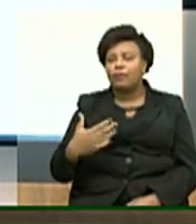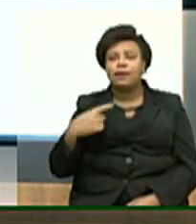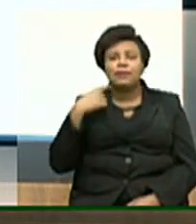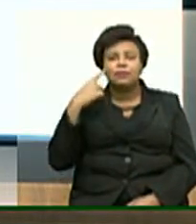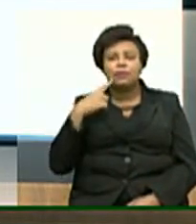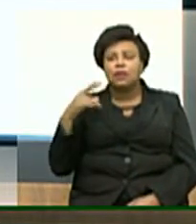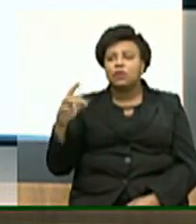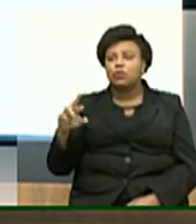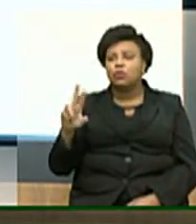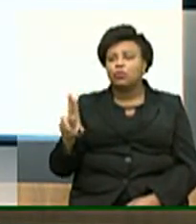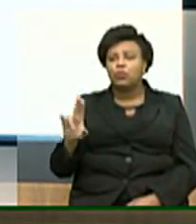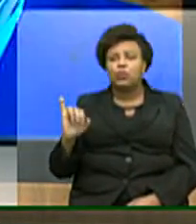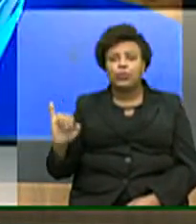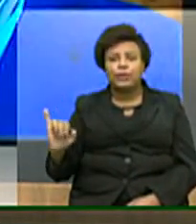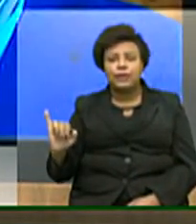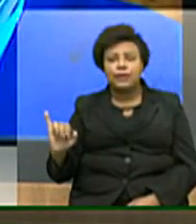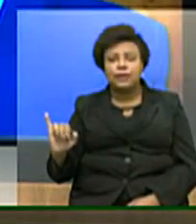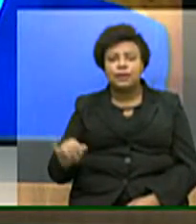Deputado Rui Ligaray.